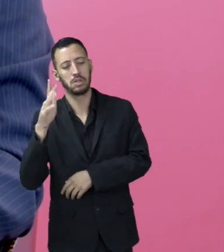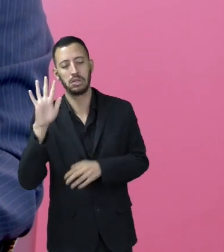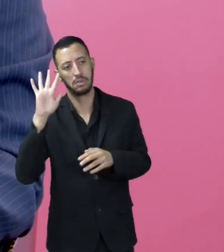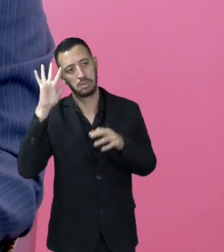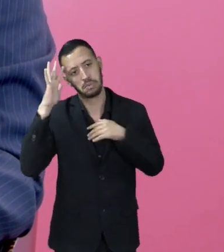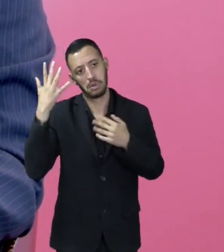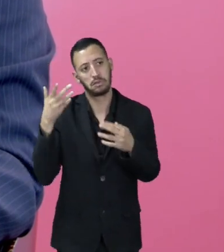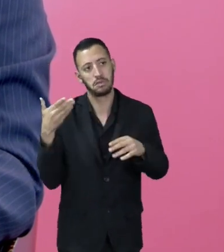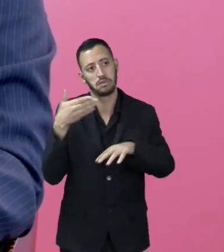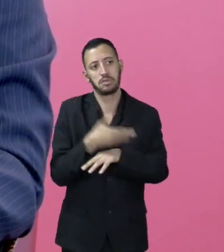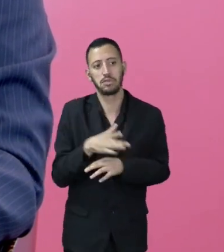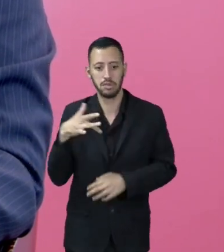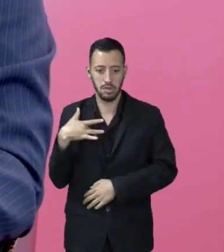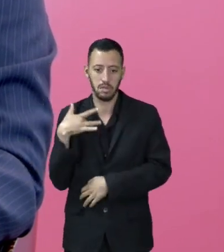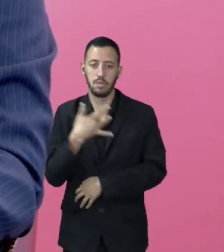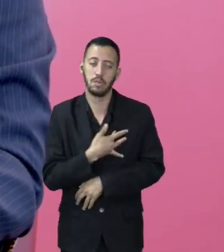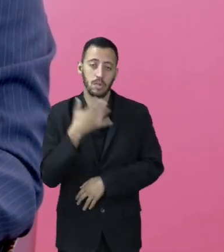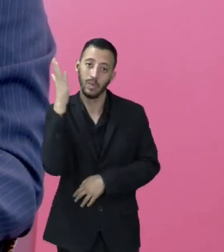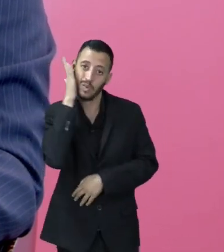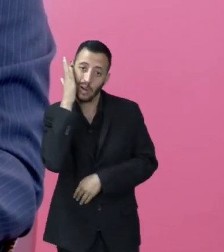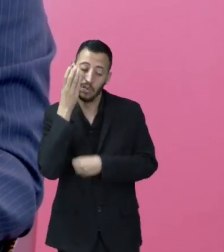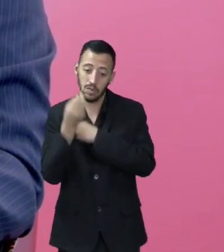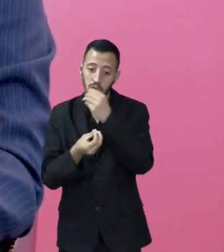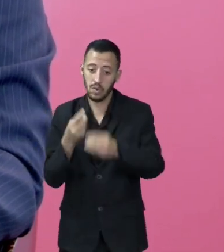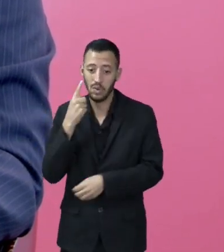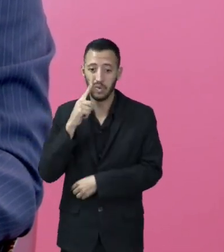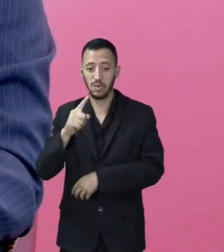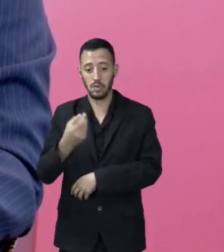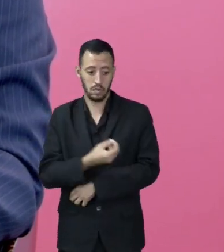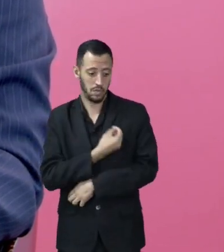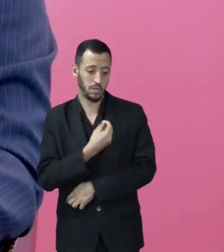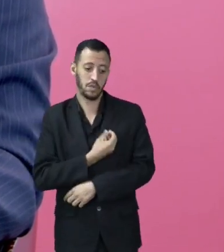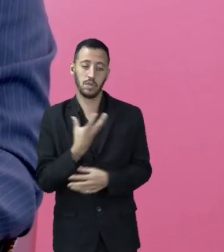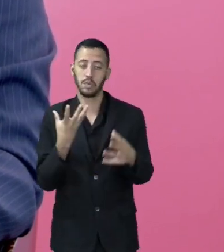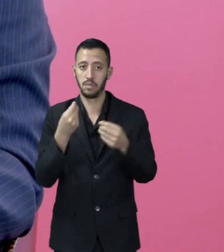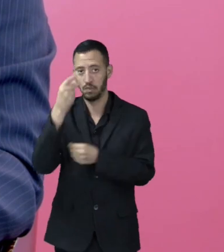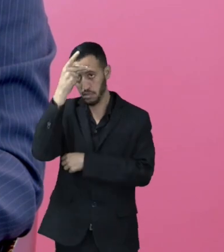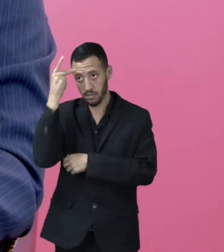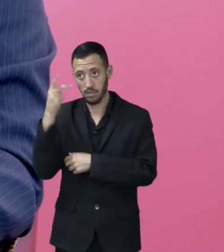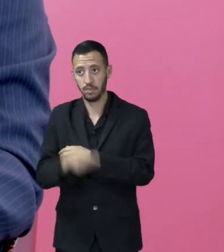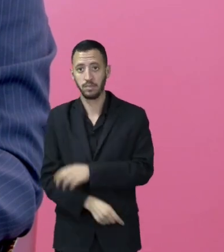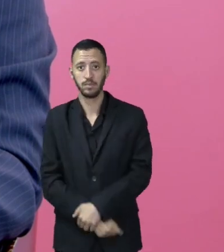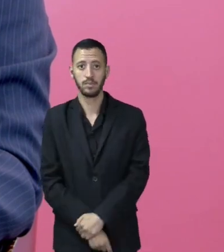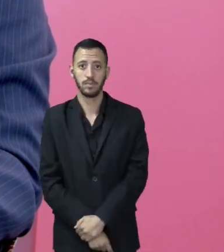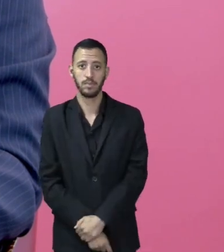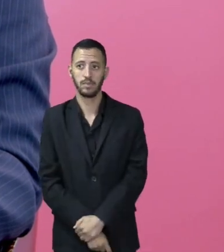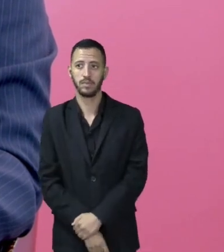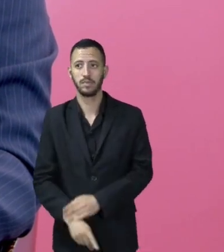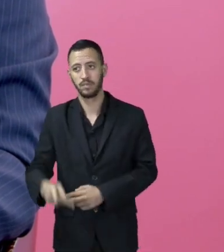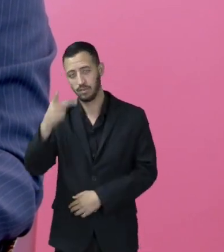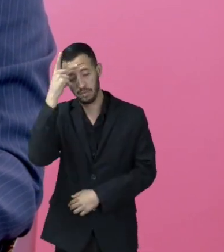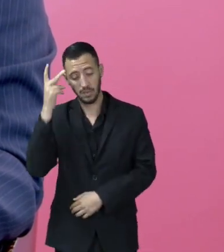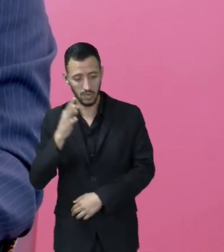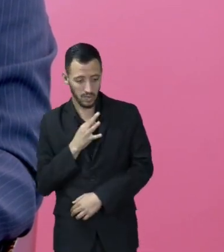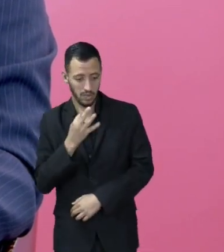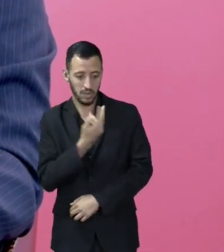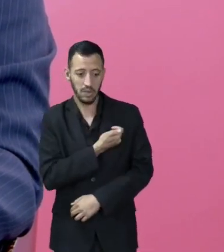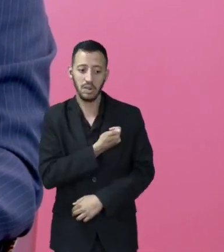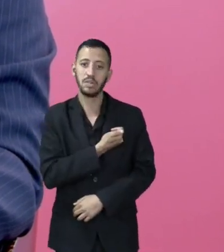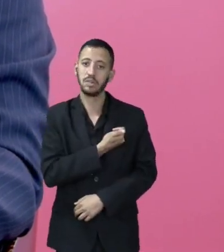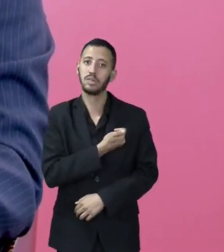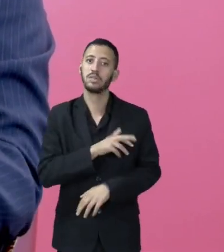gente sabe que infelizmente faz parte da vida de muitas pessoas ainda, né, que são pessoas trans,